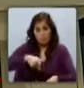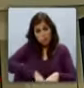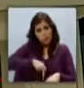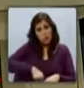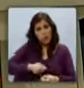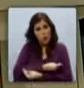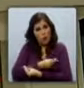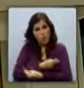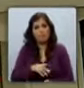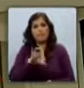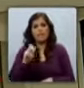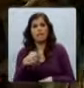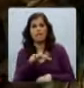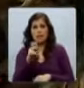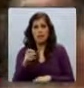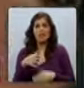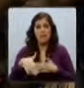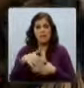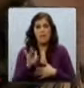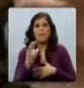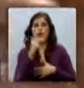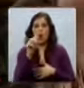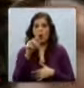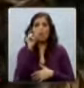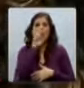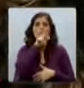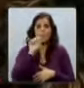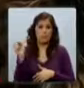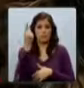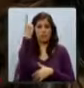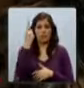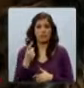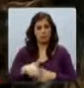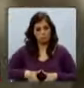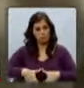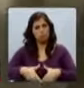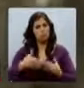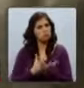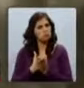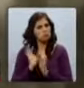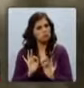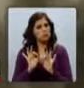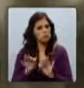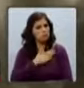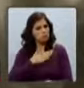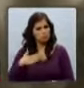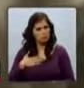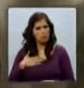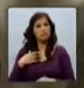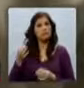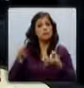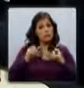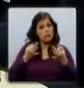S Catarina e Paulo estão quase a ser pais pela primeira vez uma gravidez saudável onde não faltou o ácido